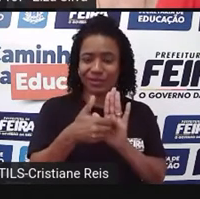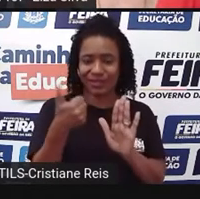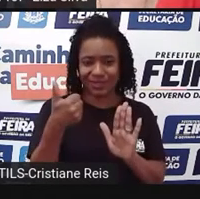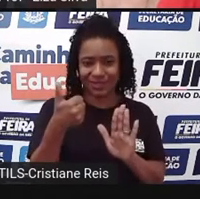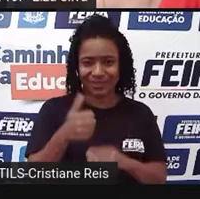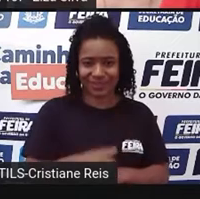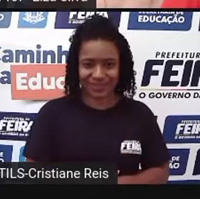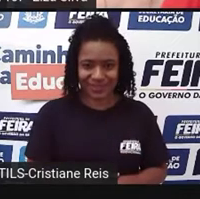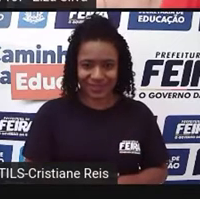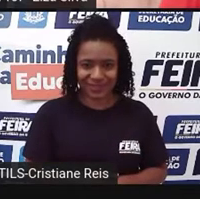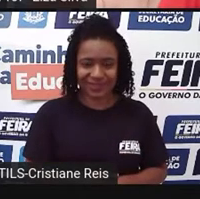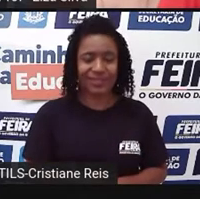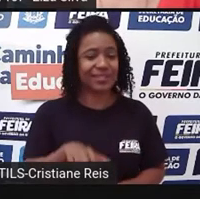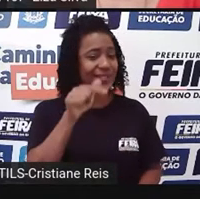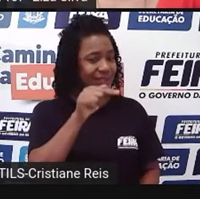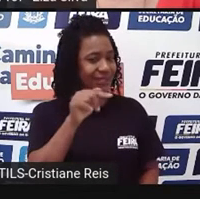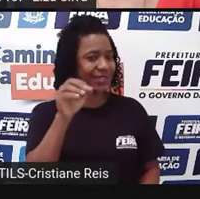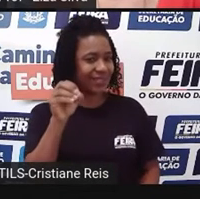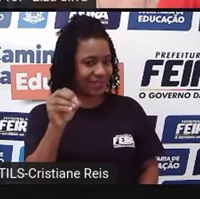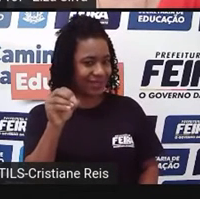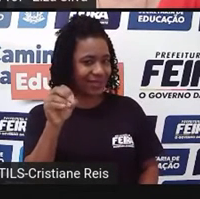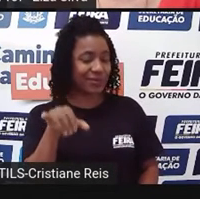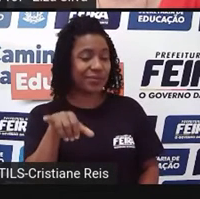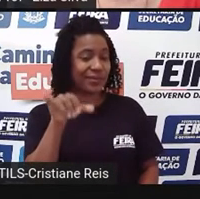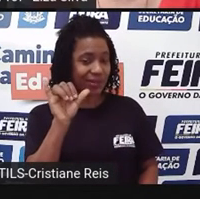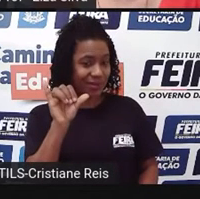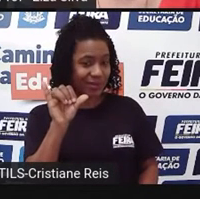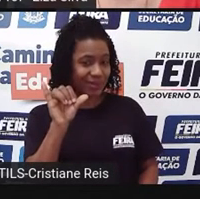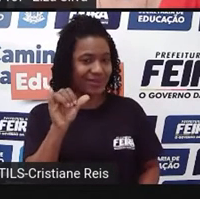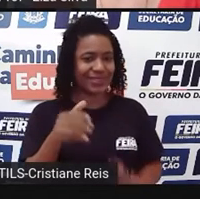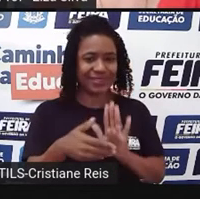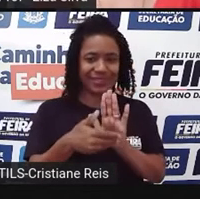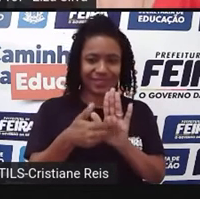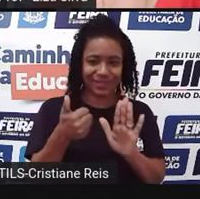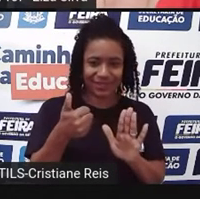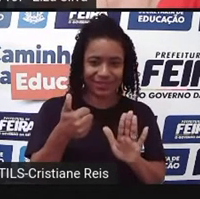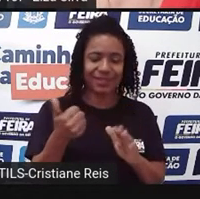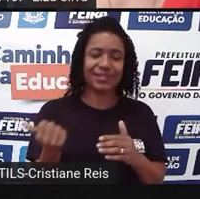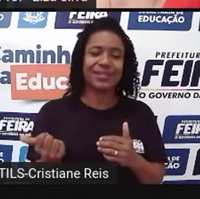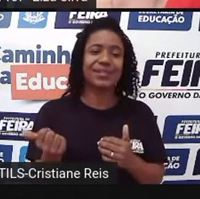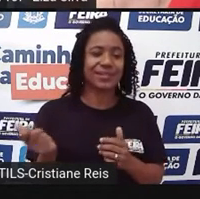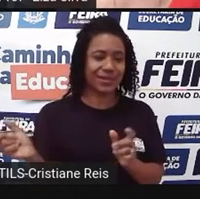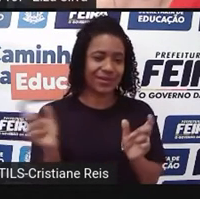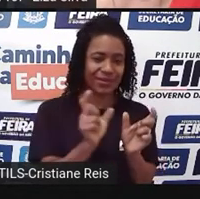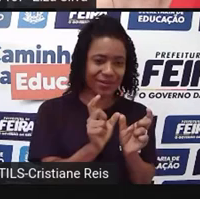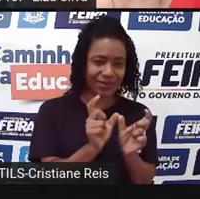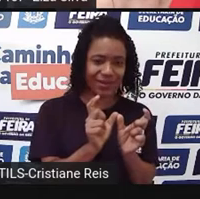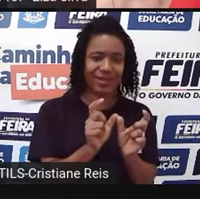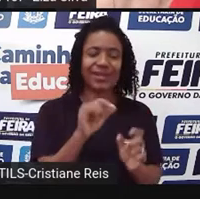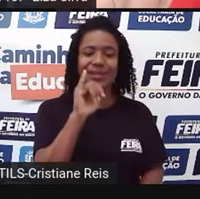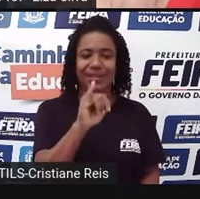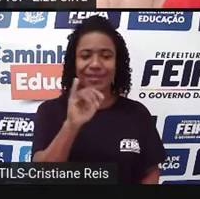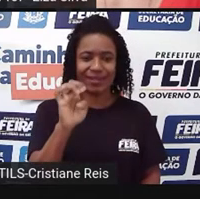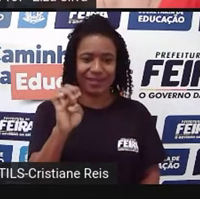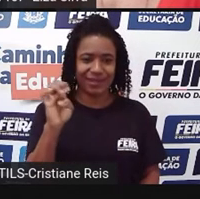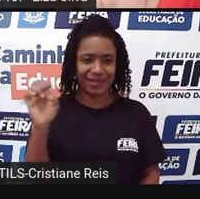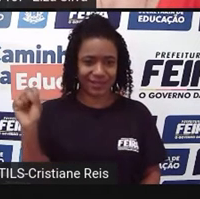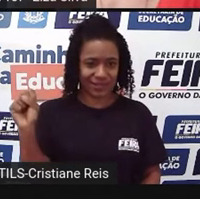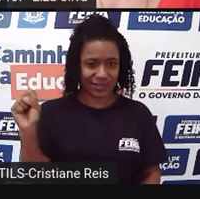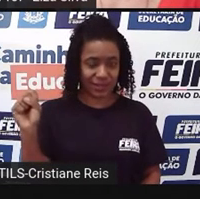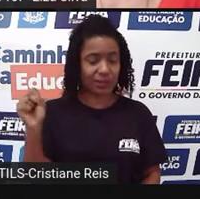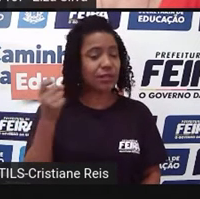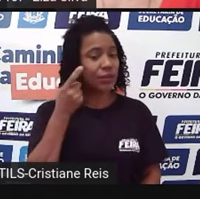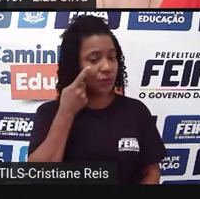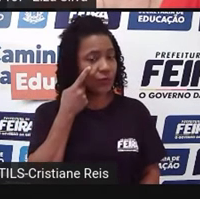70 seventh termina com y retiramos o y e colocamos e esse então